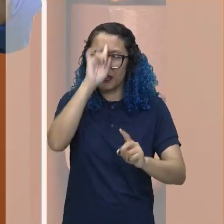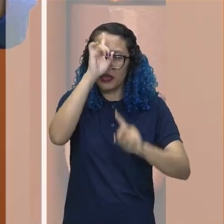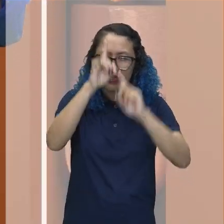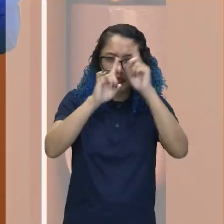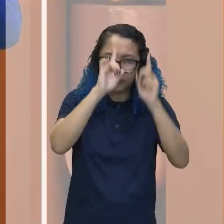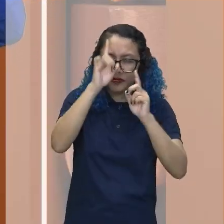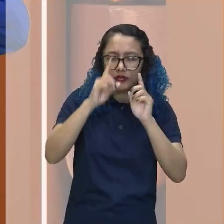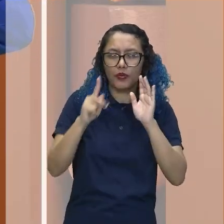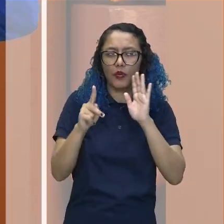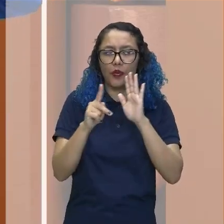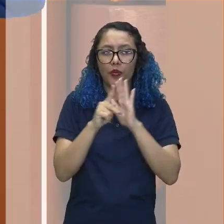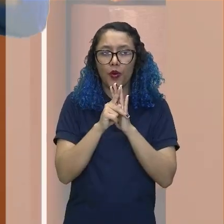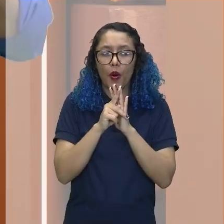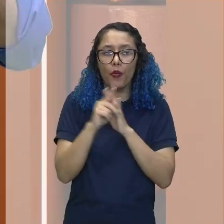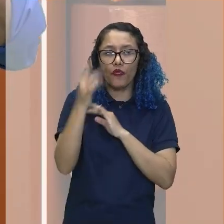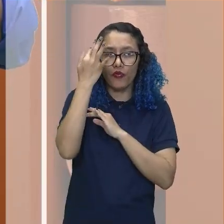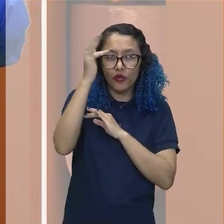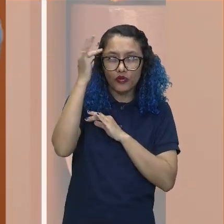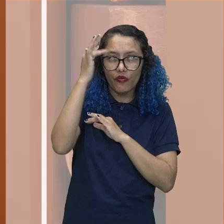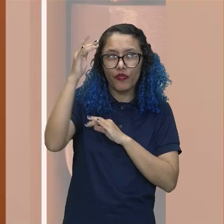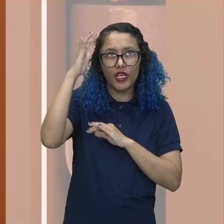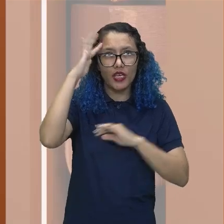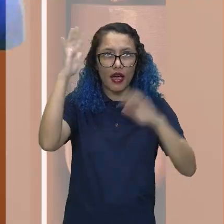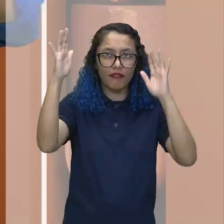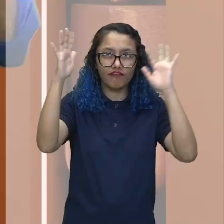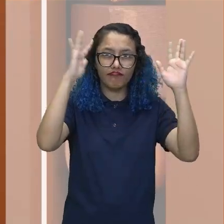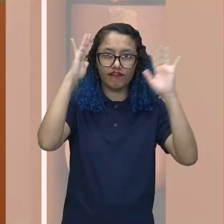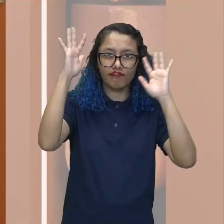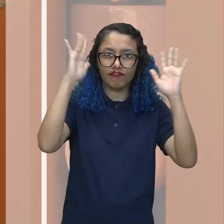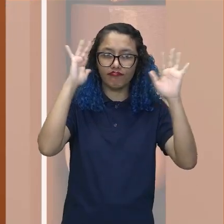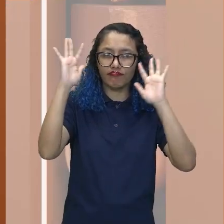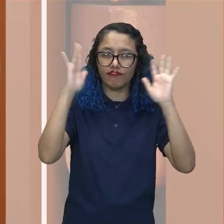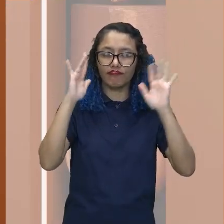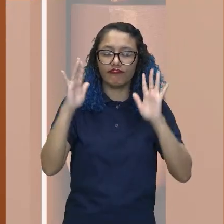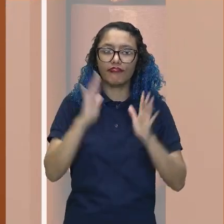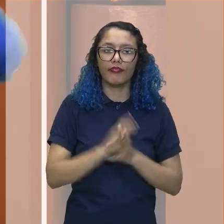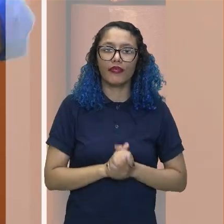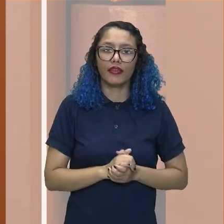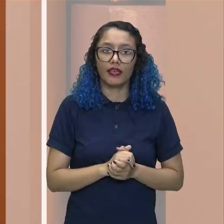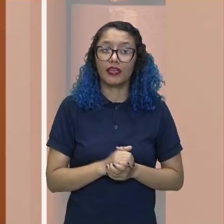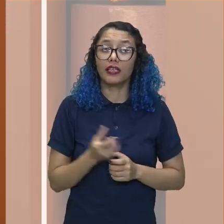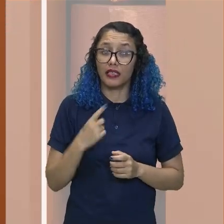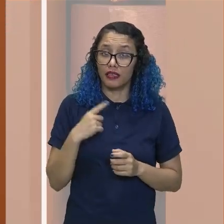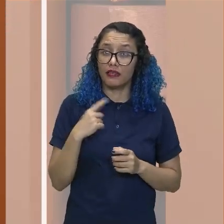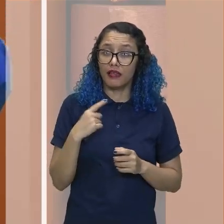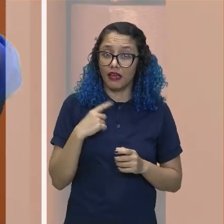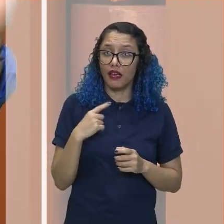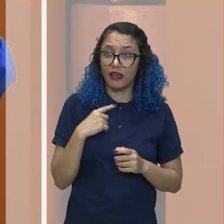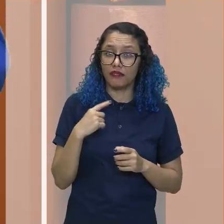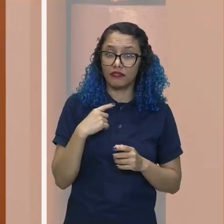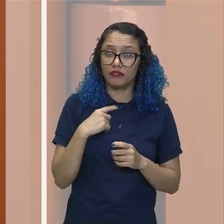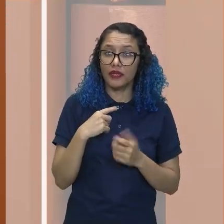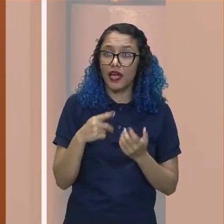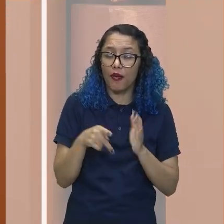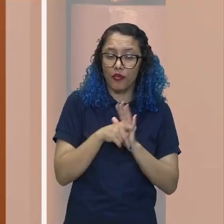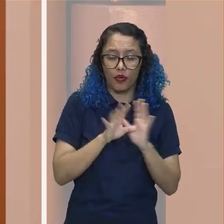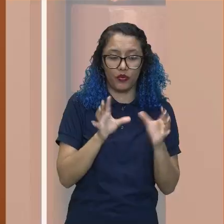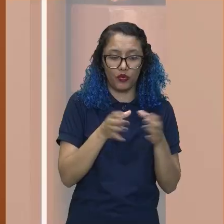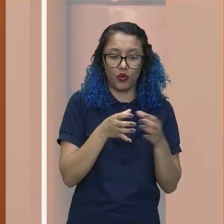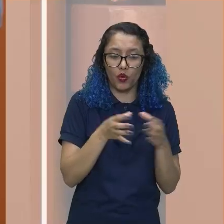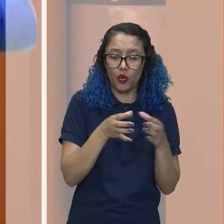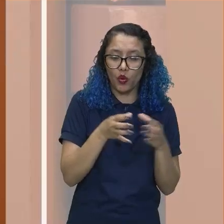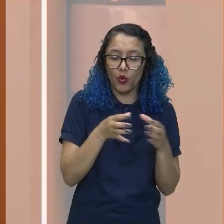da filosofia, aquela imaginação filosófica que nós começamos lá atrás com os pré-socráticos, foi